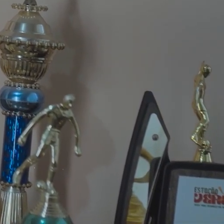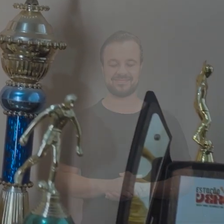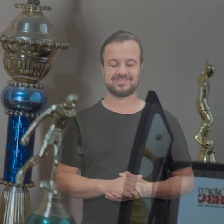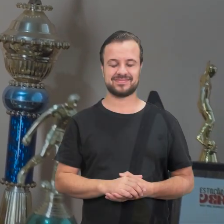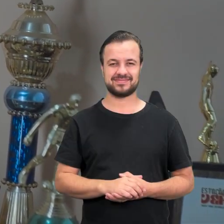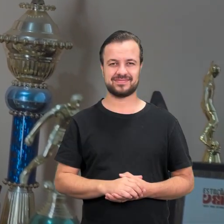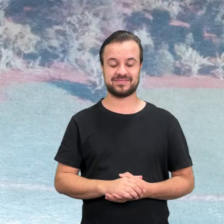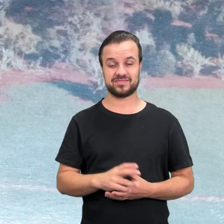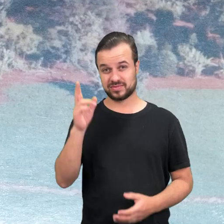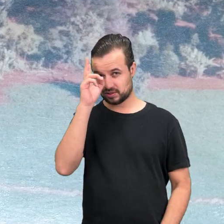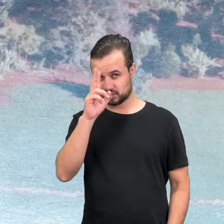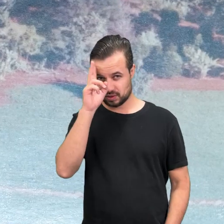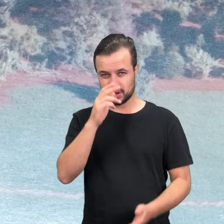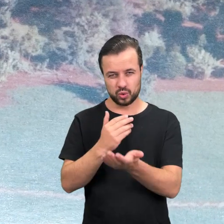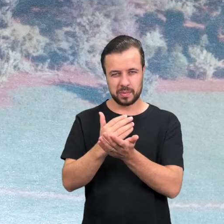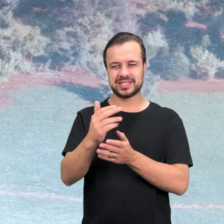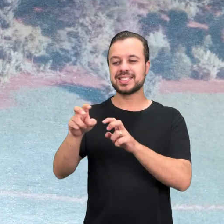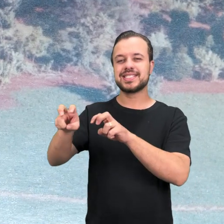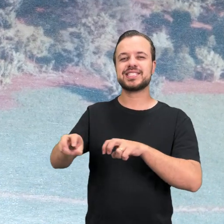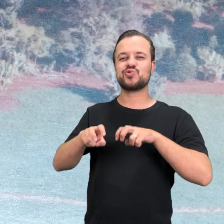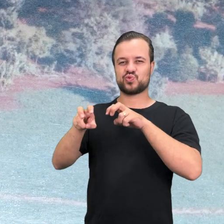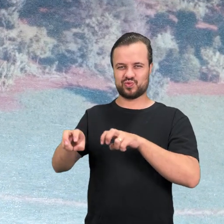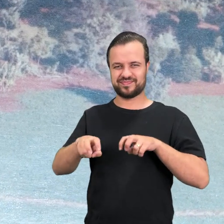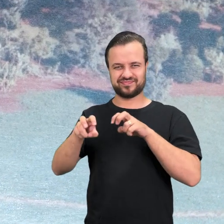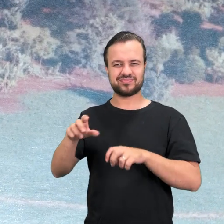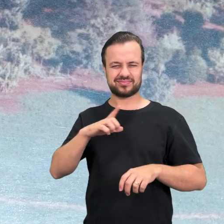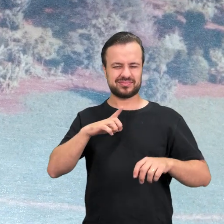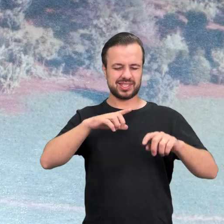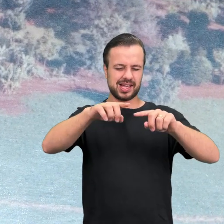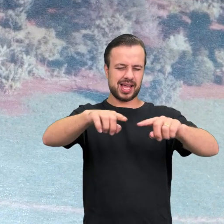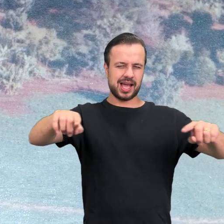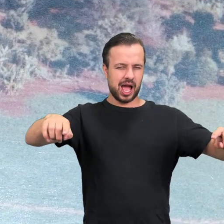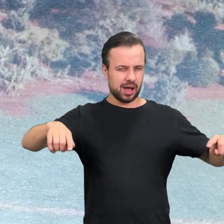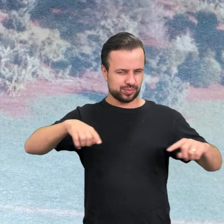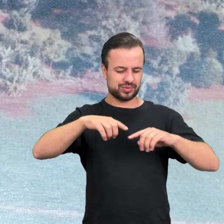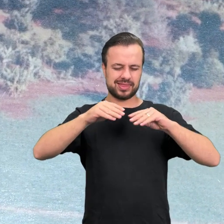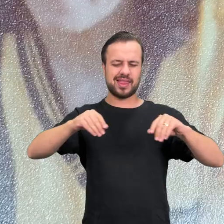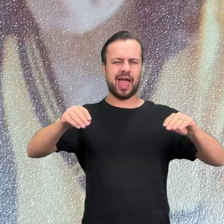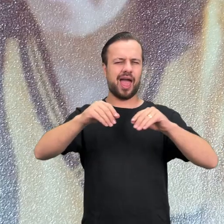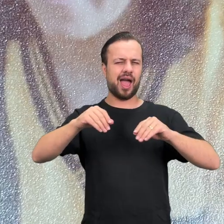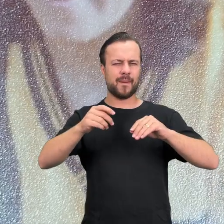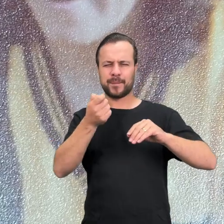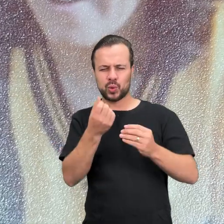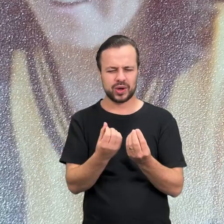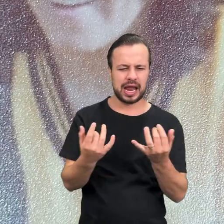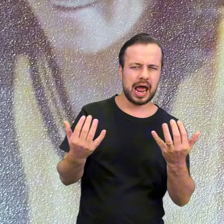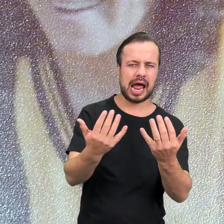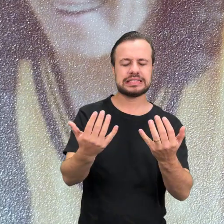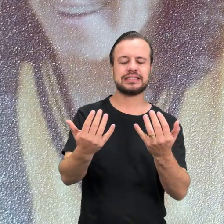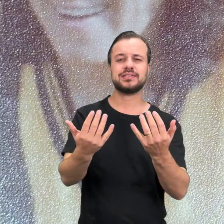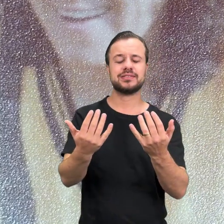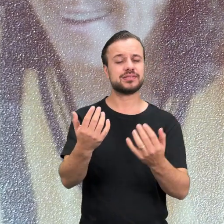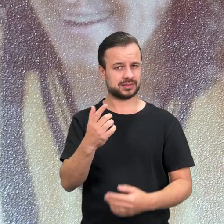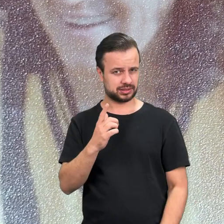A minha história eu comecei no sítio mesmo, nós tínhamos um campinho, né, de terra, meio terra e meio grama, né? E